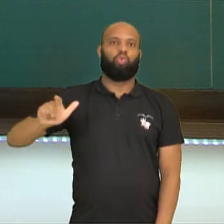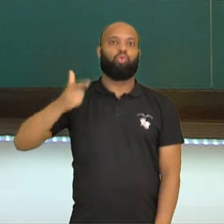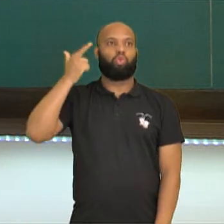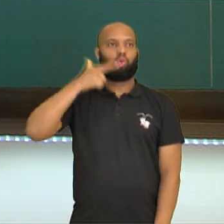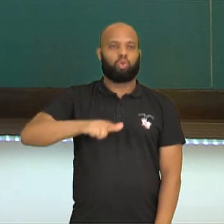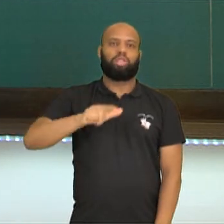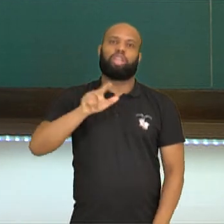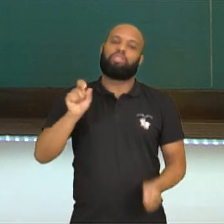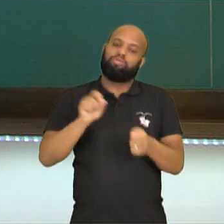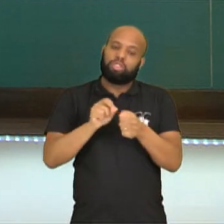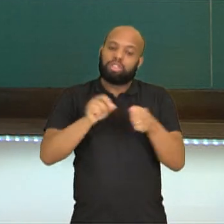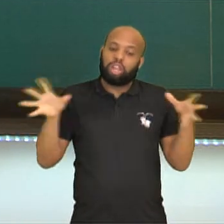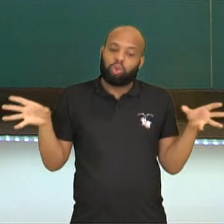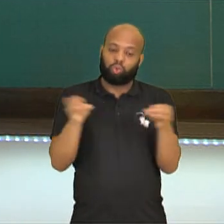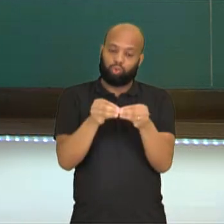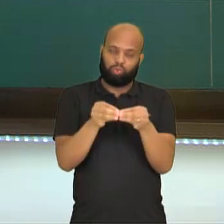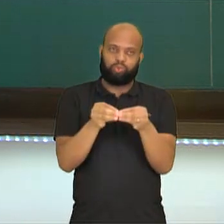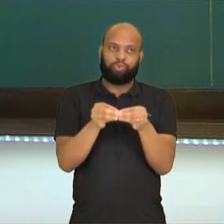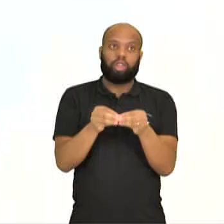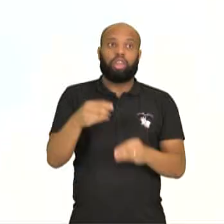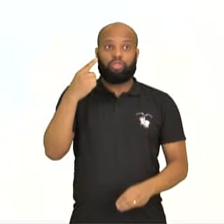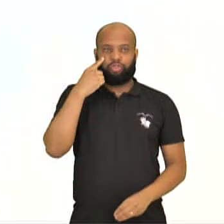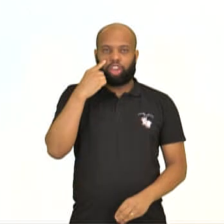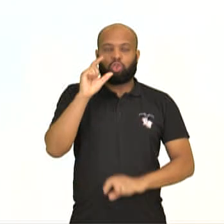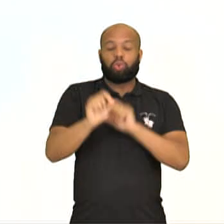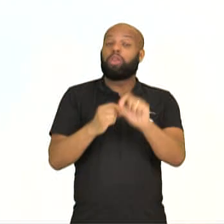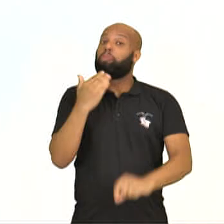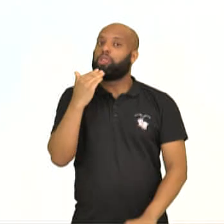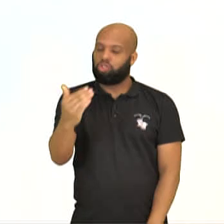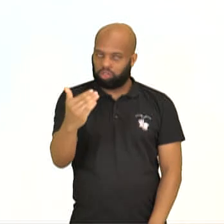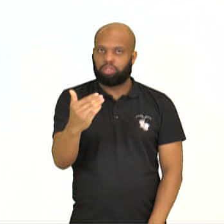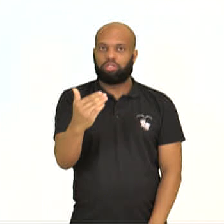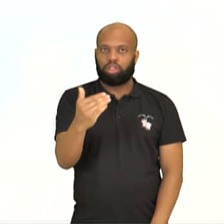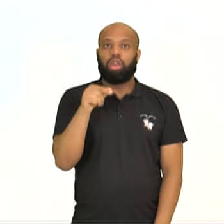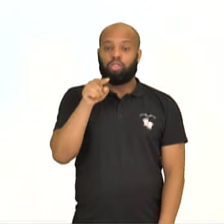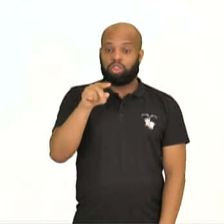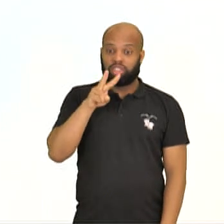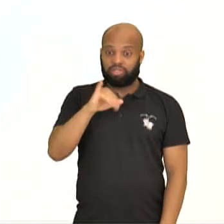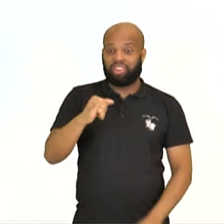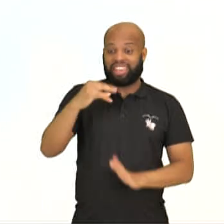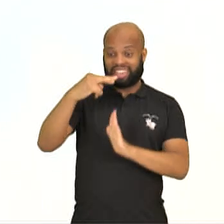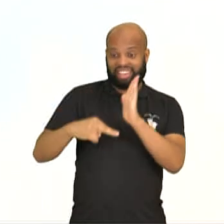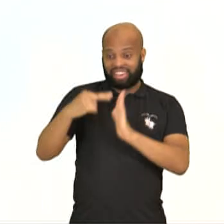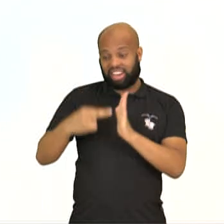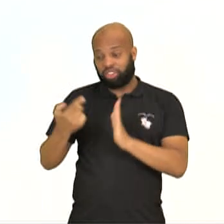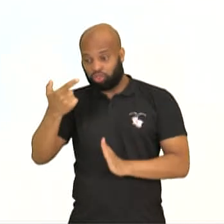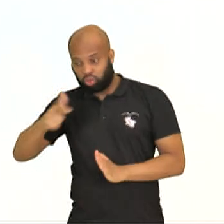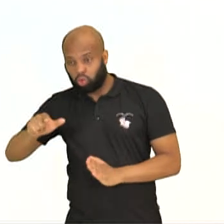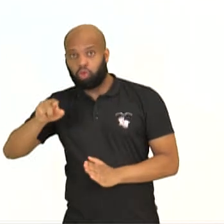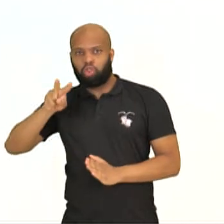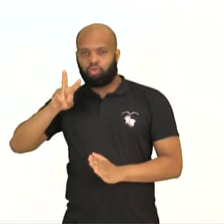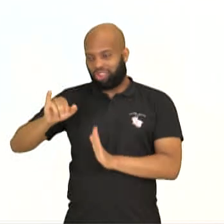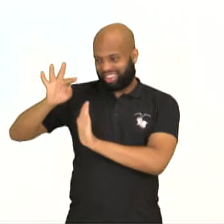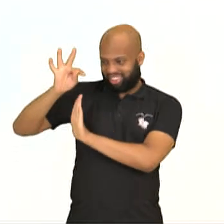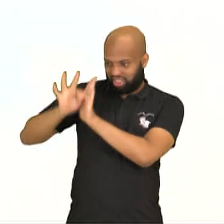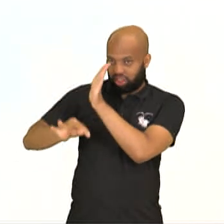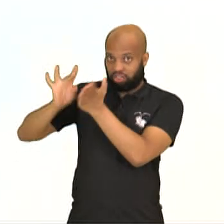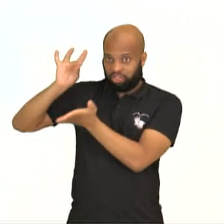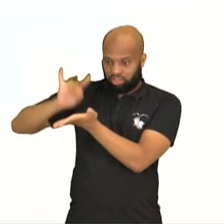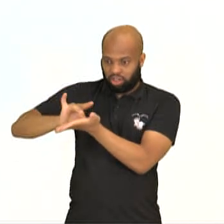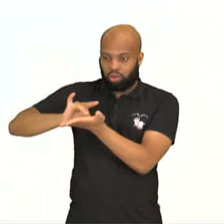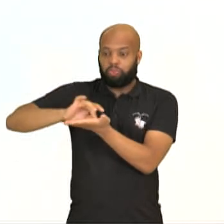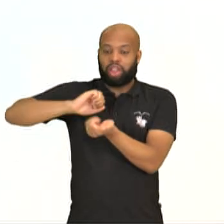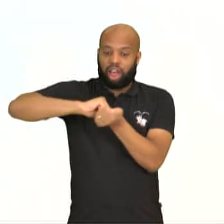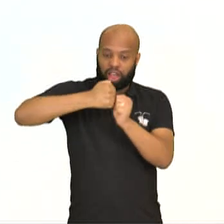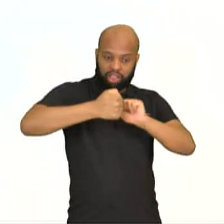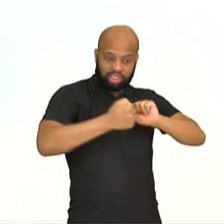resolver essa questão, né? Observem que o comando assim o exigia, né? Em seguida, era preciso transformar este longo trecho em